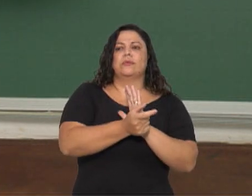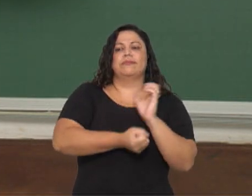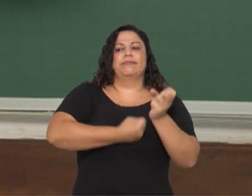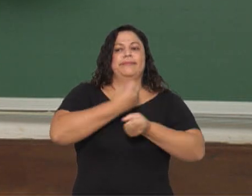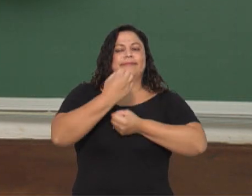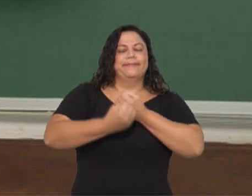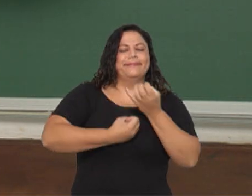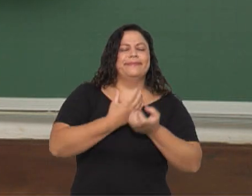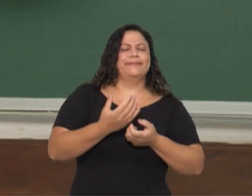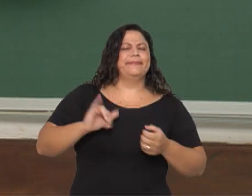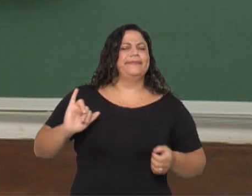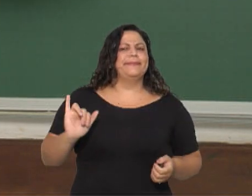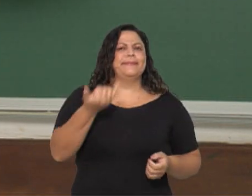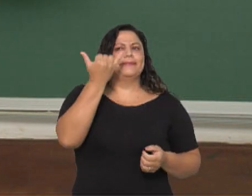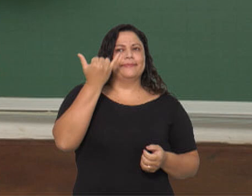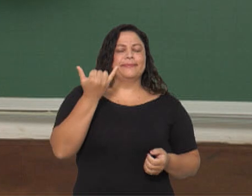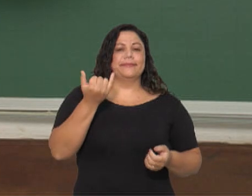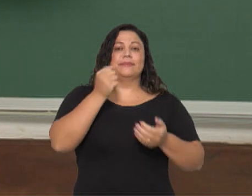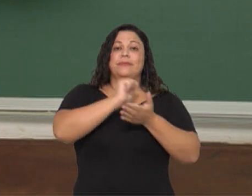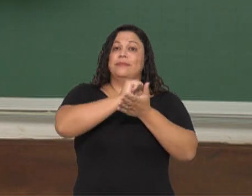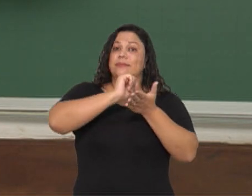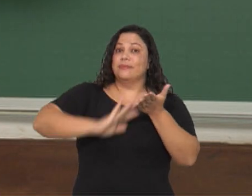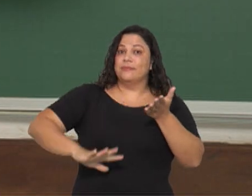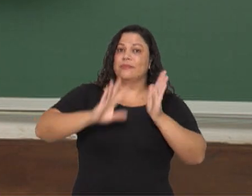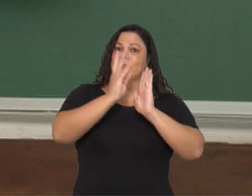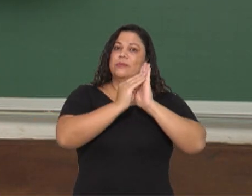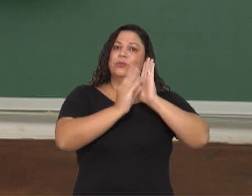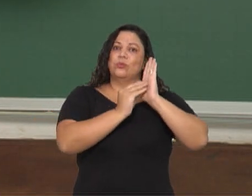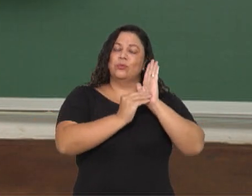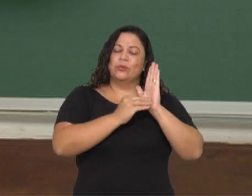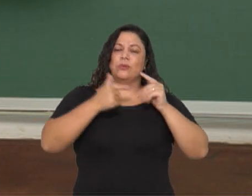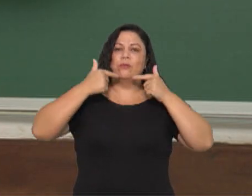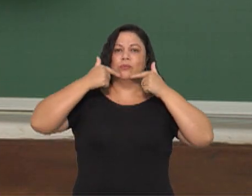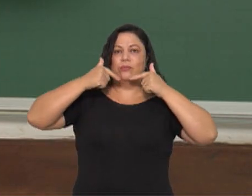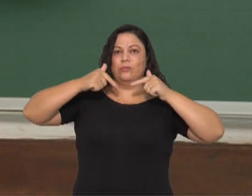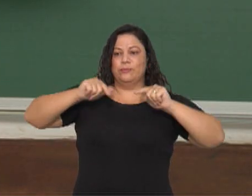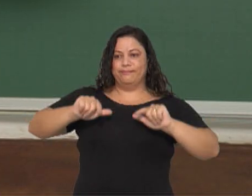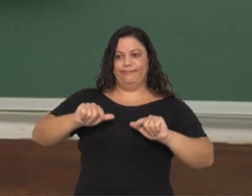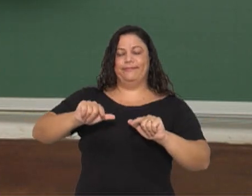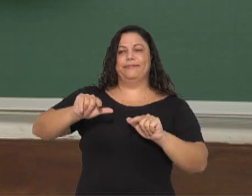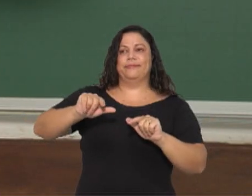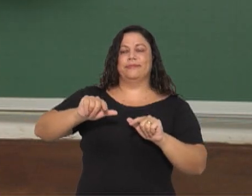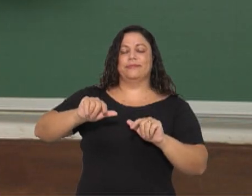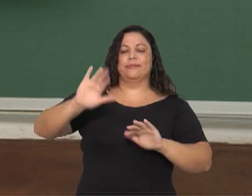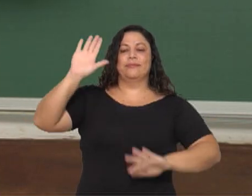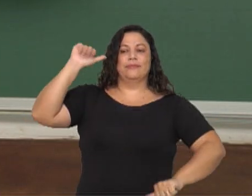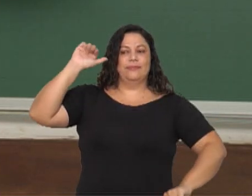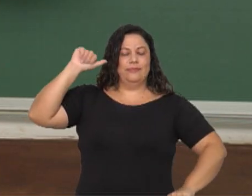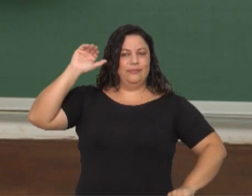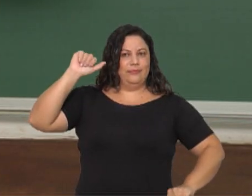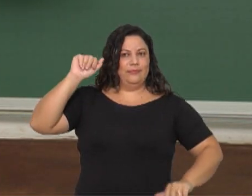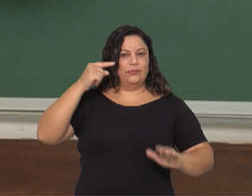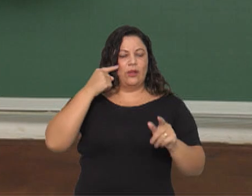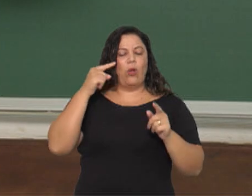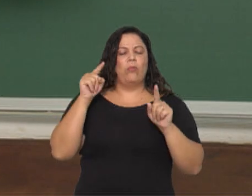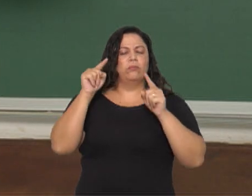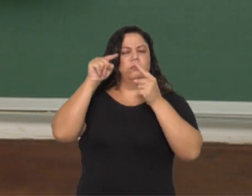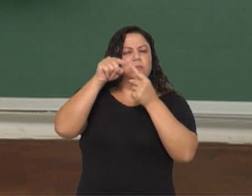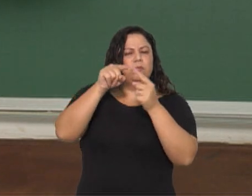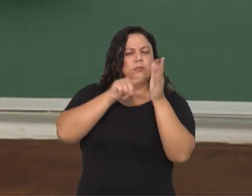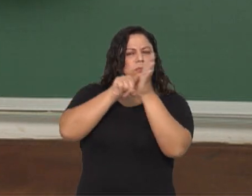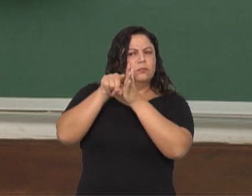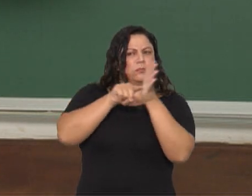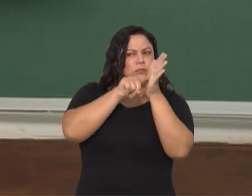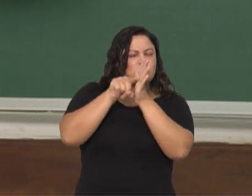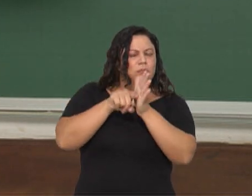nossas atividades e o nosso conteúdo de língua. Lembram? A língua é nosso objeto de estudo. Reconhecer